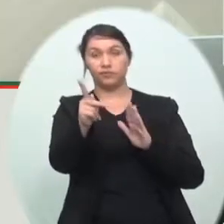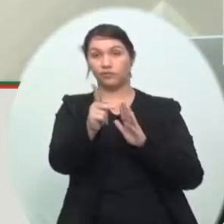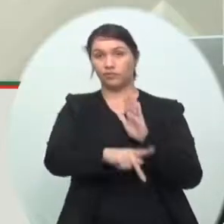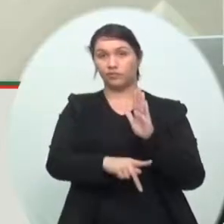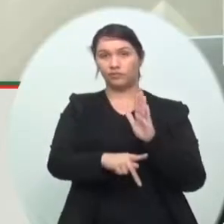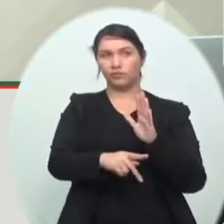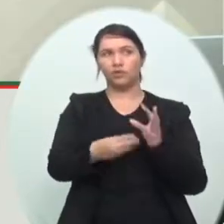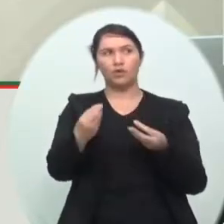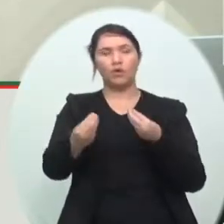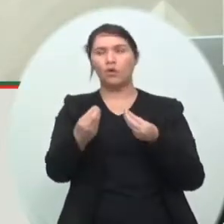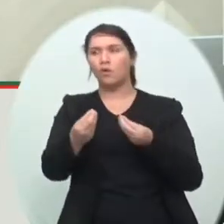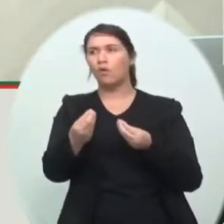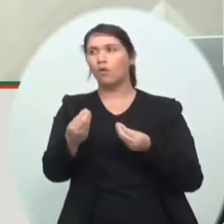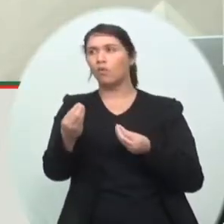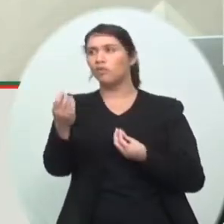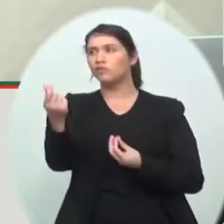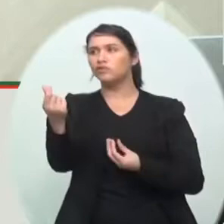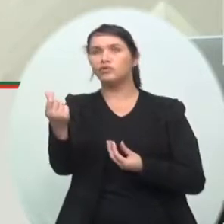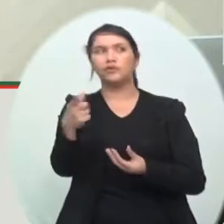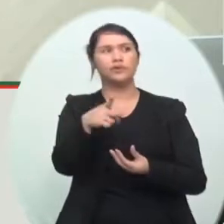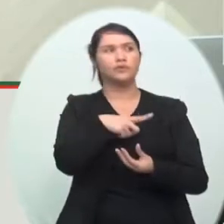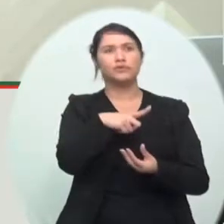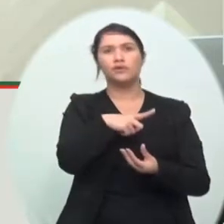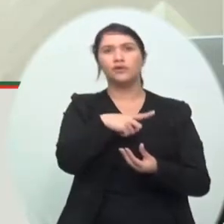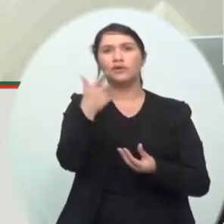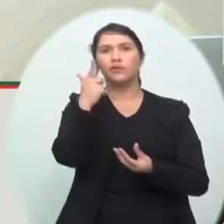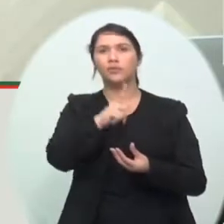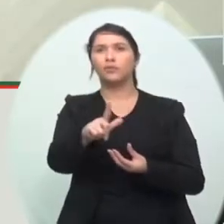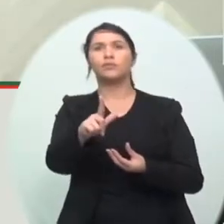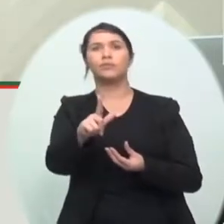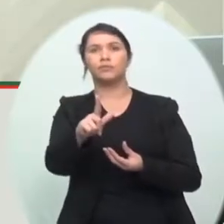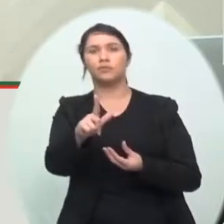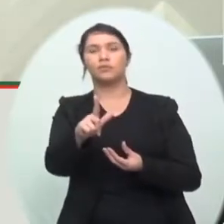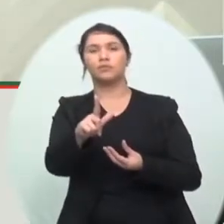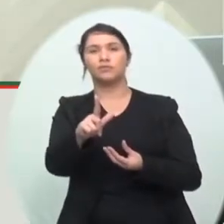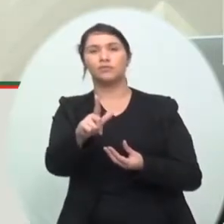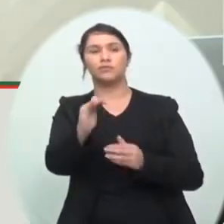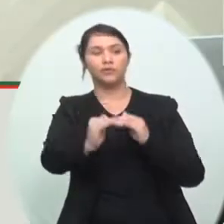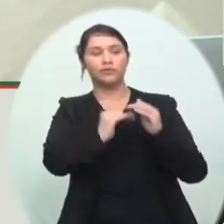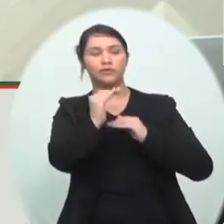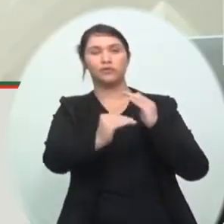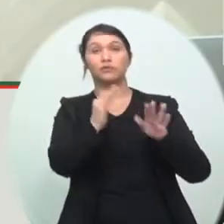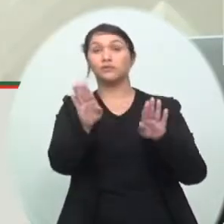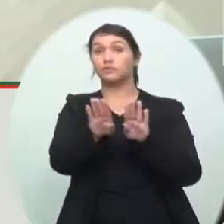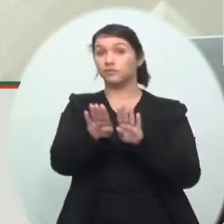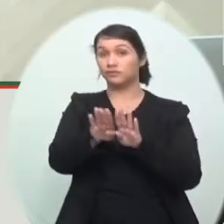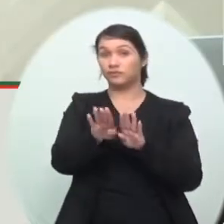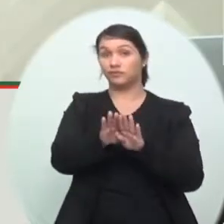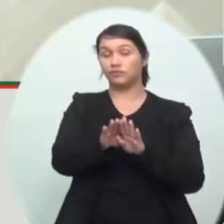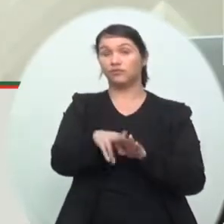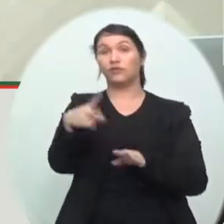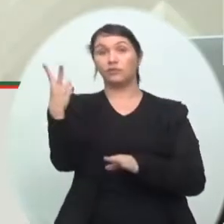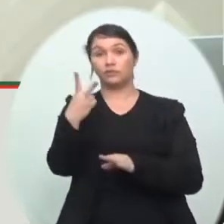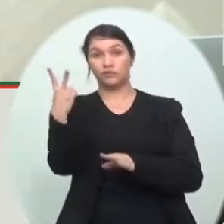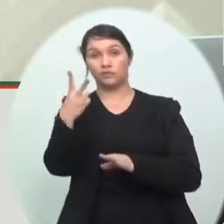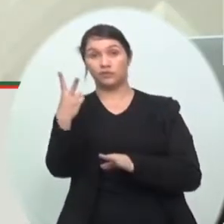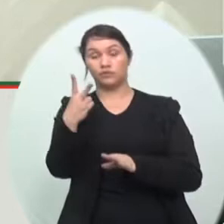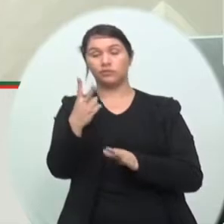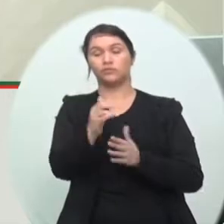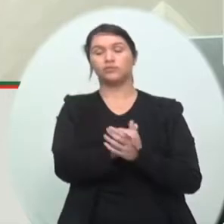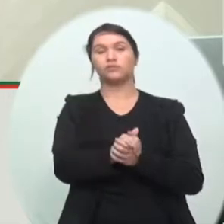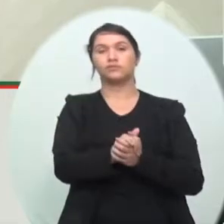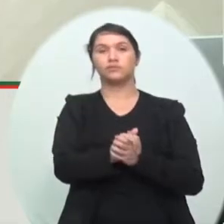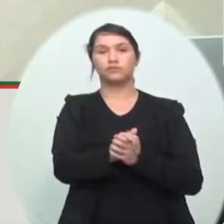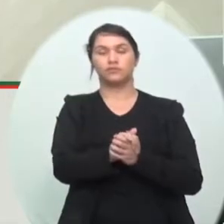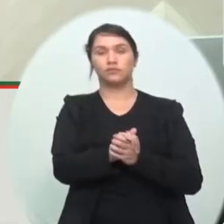vai captar recursos para que ele seja autossustentável. Tá? Depois nós temos um segundo tema, que